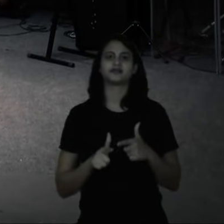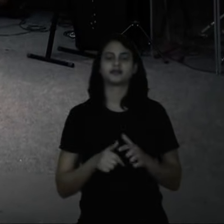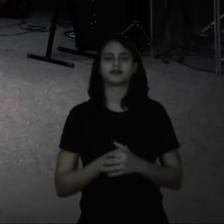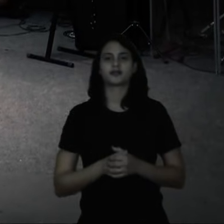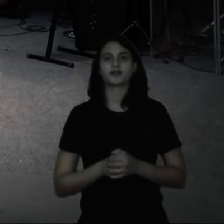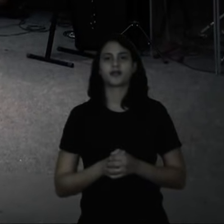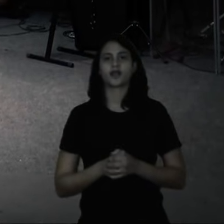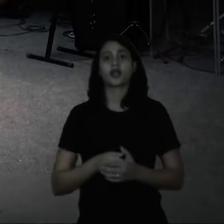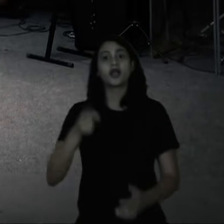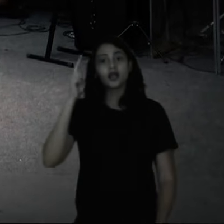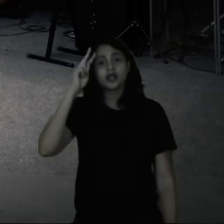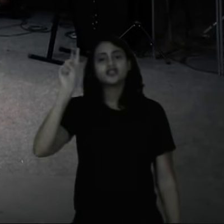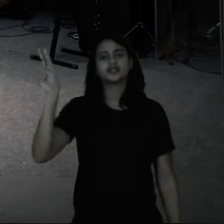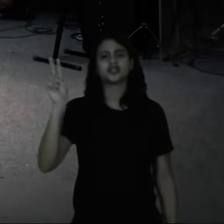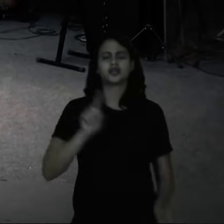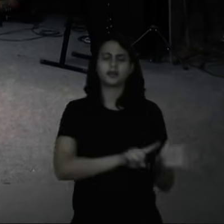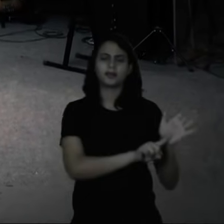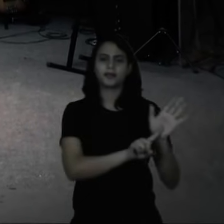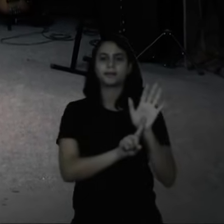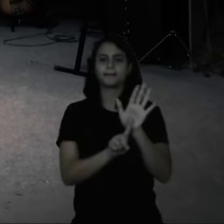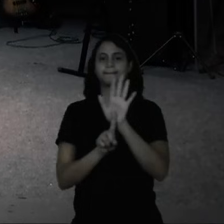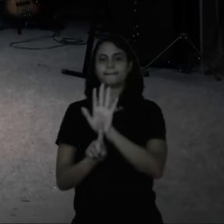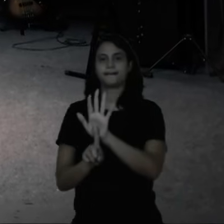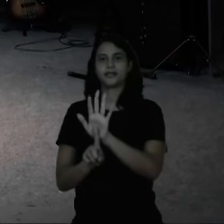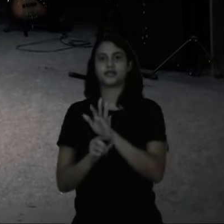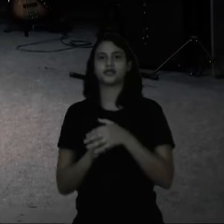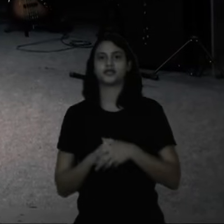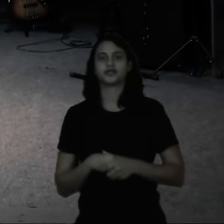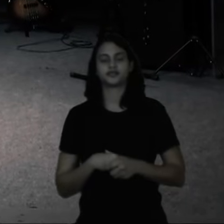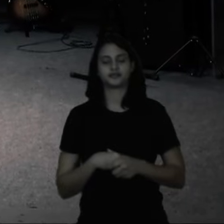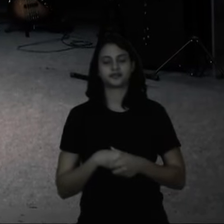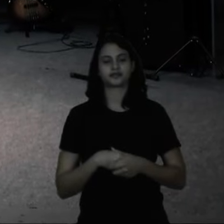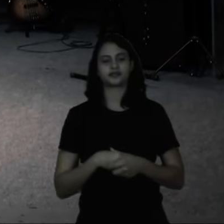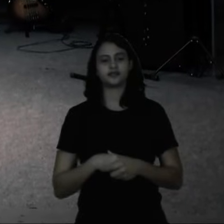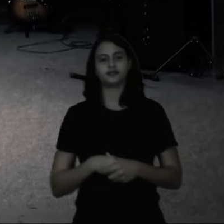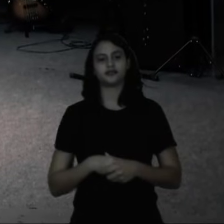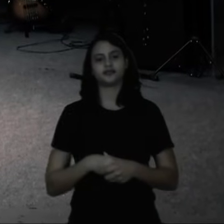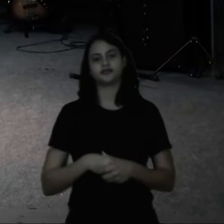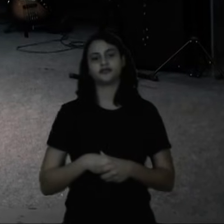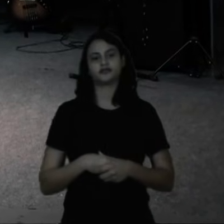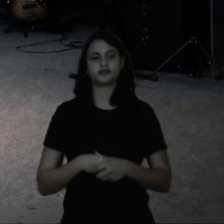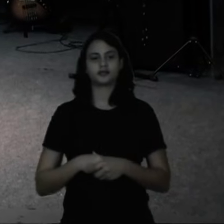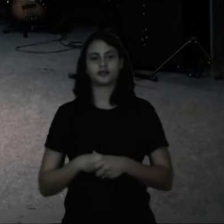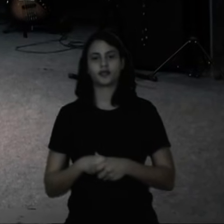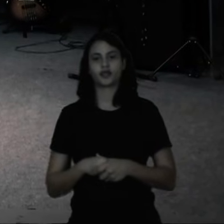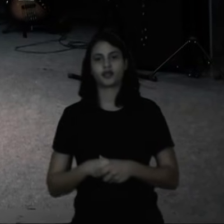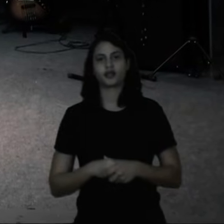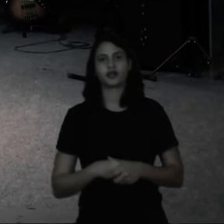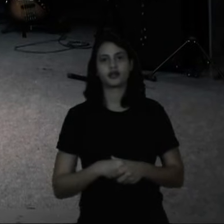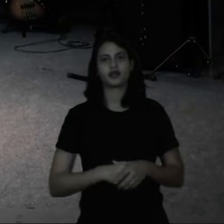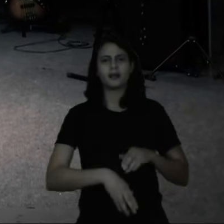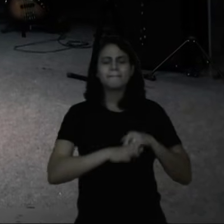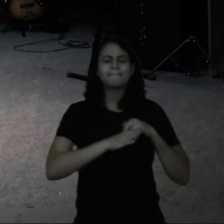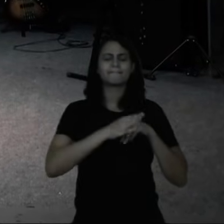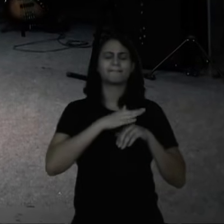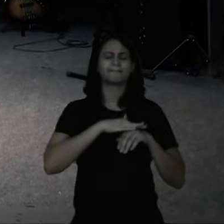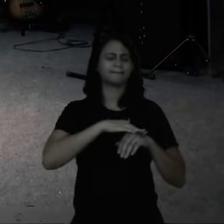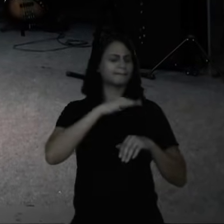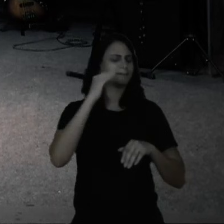A história mostra que, por mais que ele tivesse herdado um patrimônio considerável, por mais